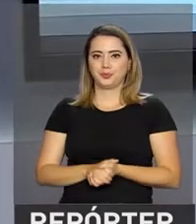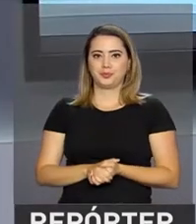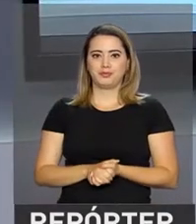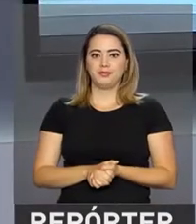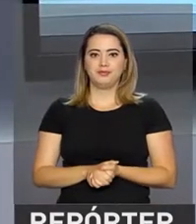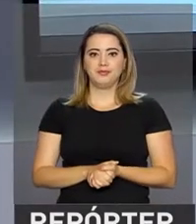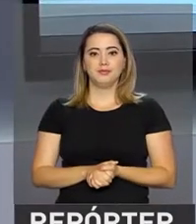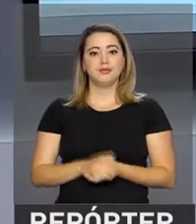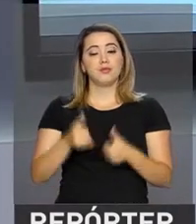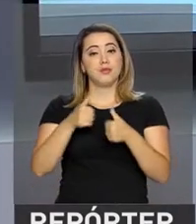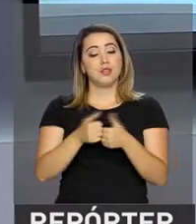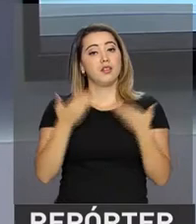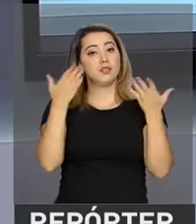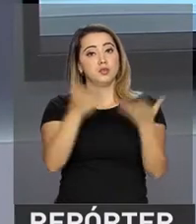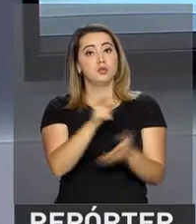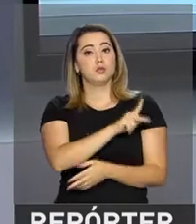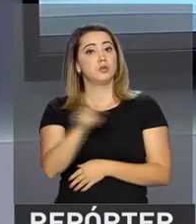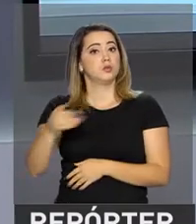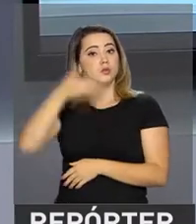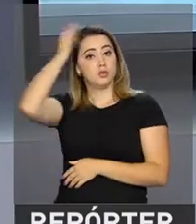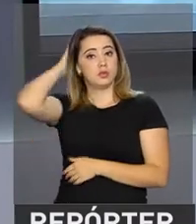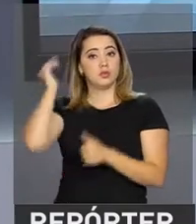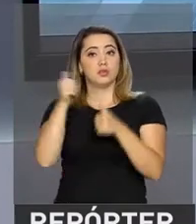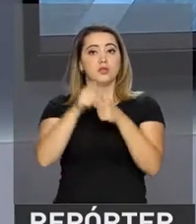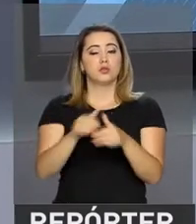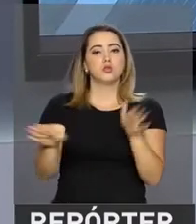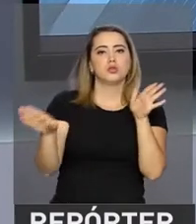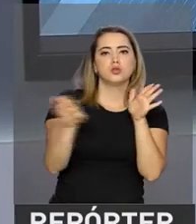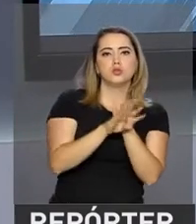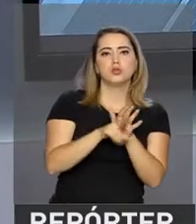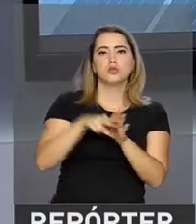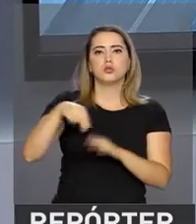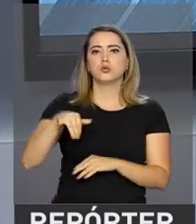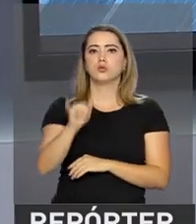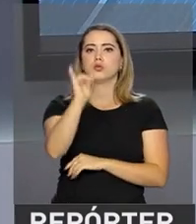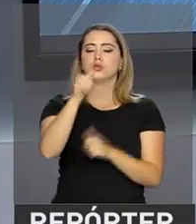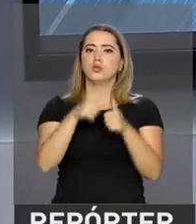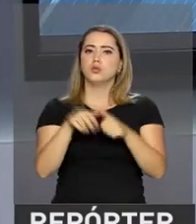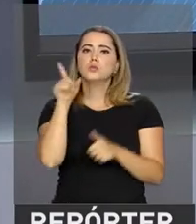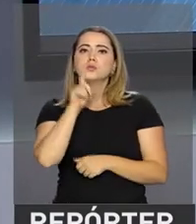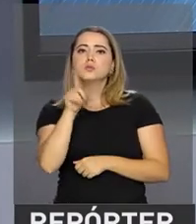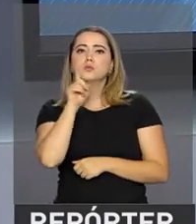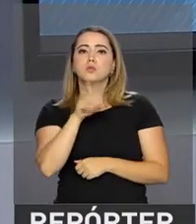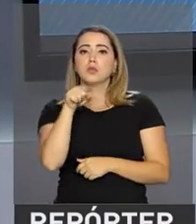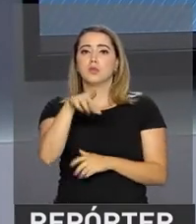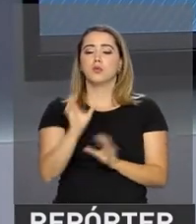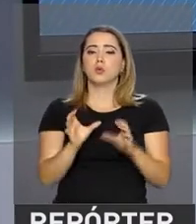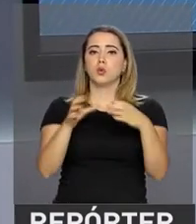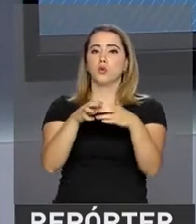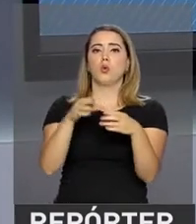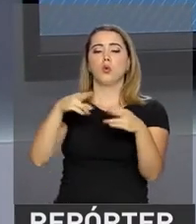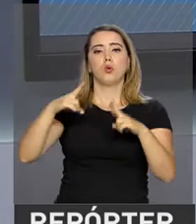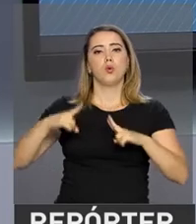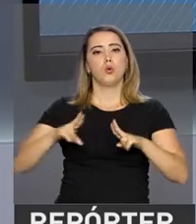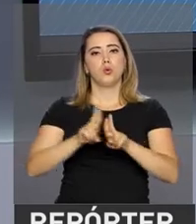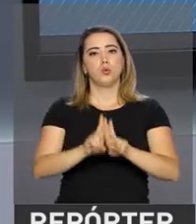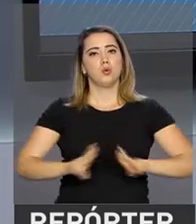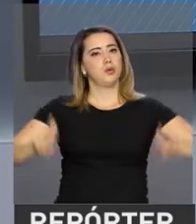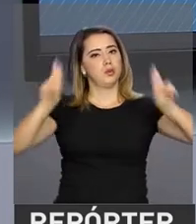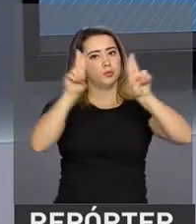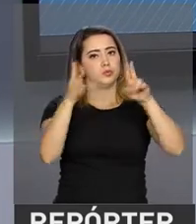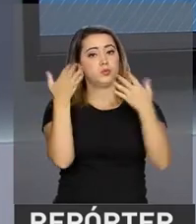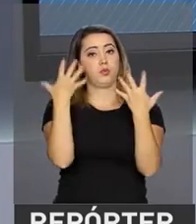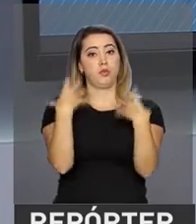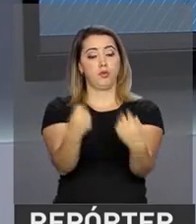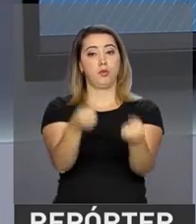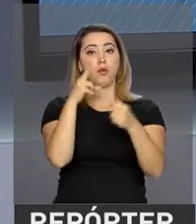está aí e o presidente michel temer já chegou em nova york nos estados unidos para a assembléia das nações unidas a onu